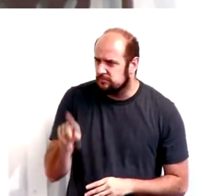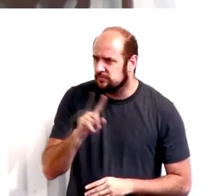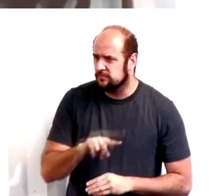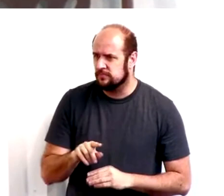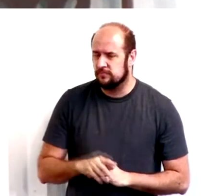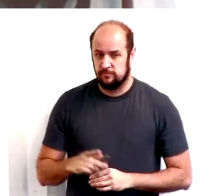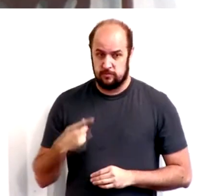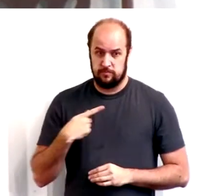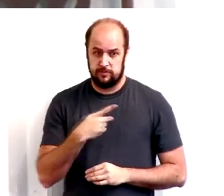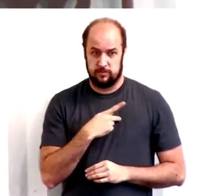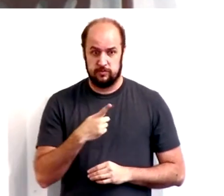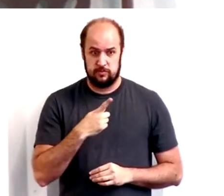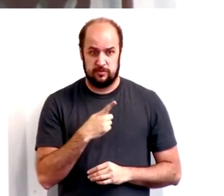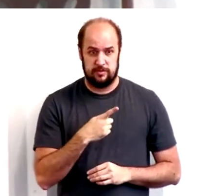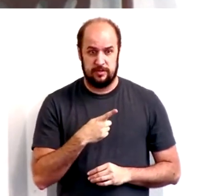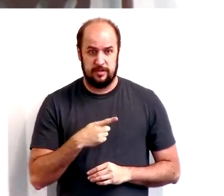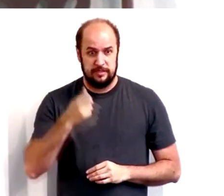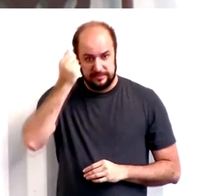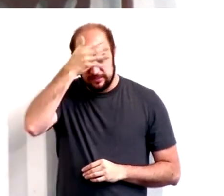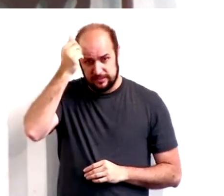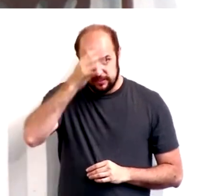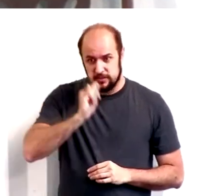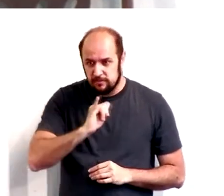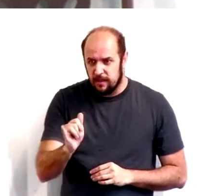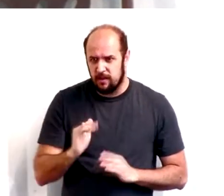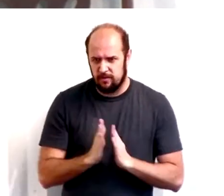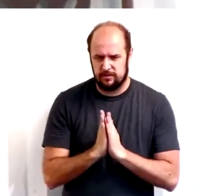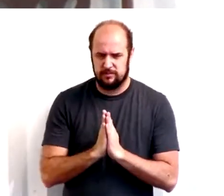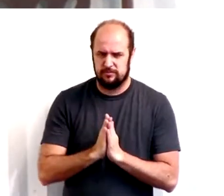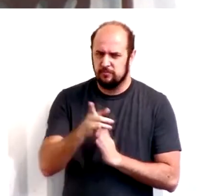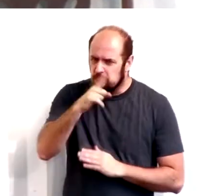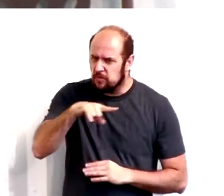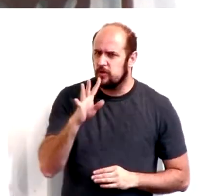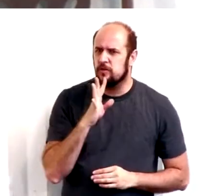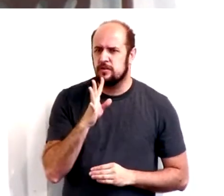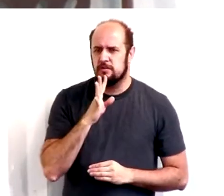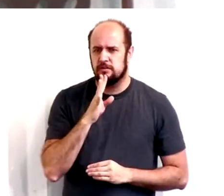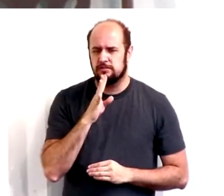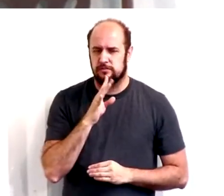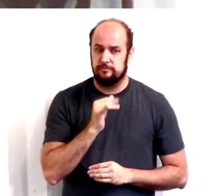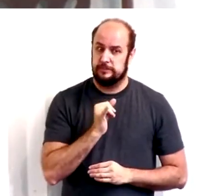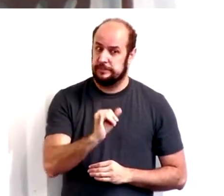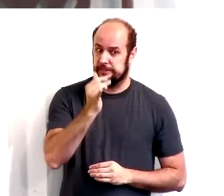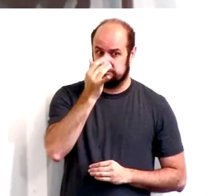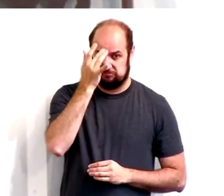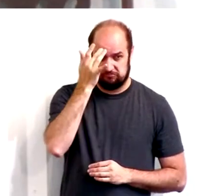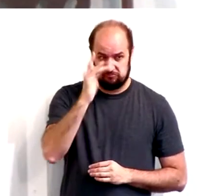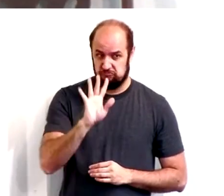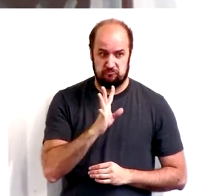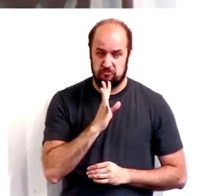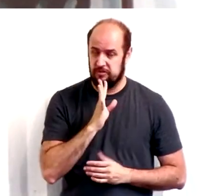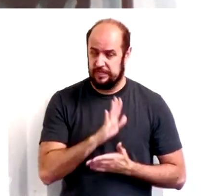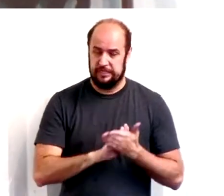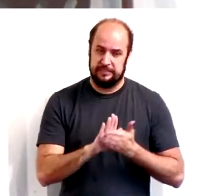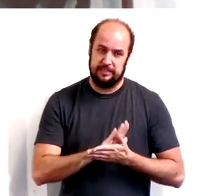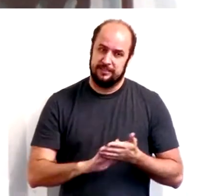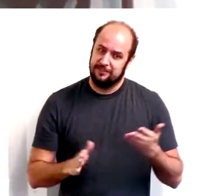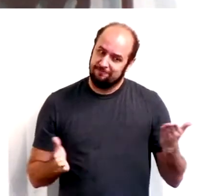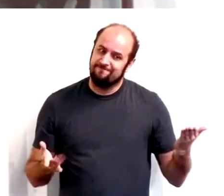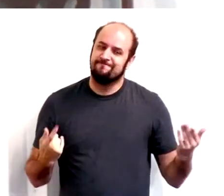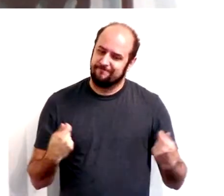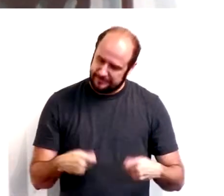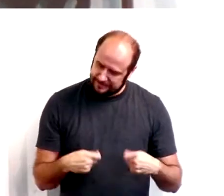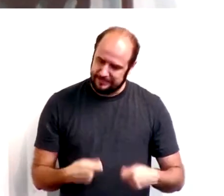O reverendo Sérgio citou alguns deles aqui na oração. Você conhece? Se você não conhece, meu irmão e minha irmã, você